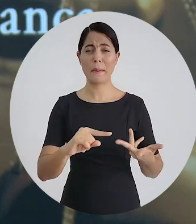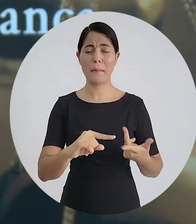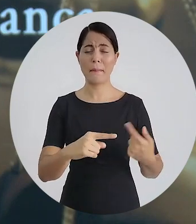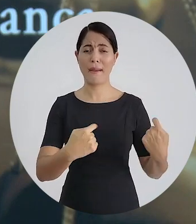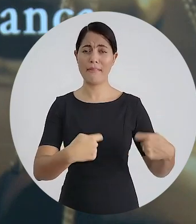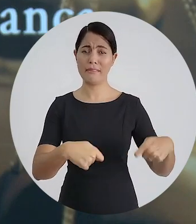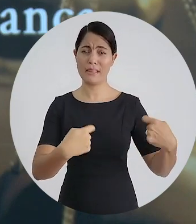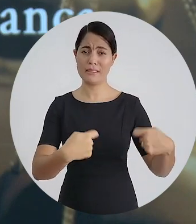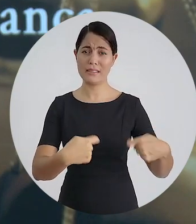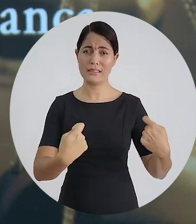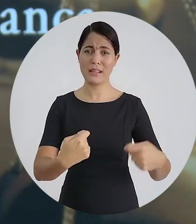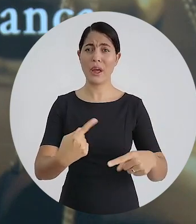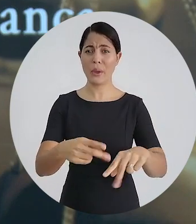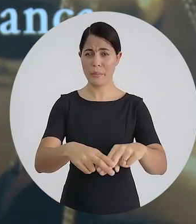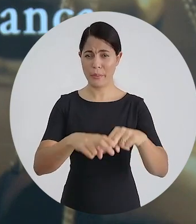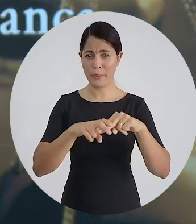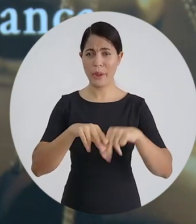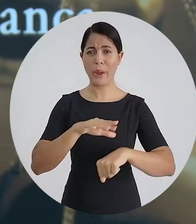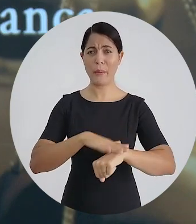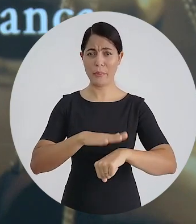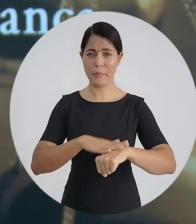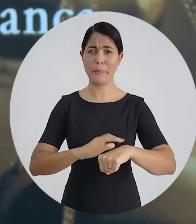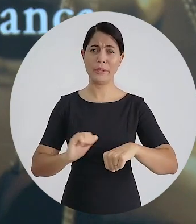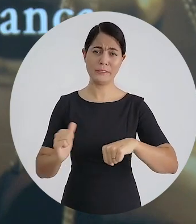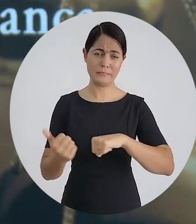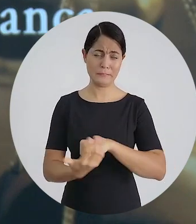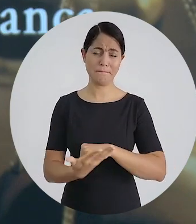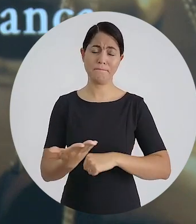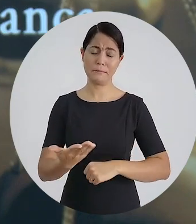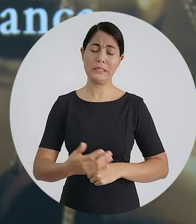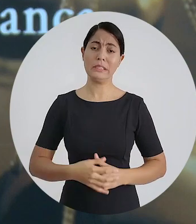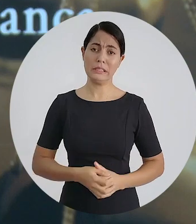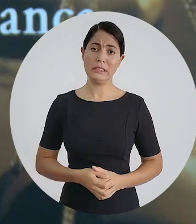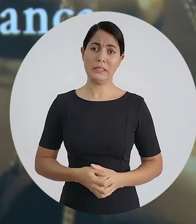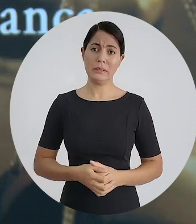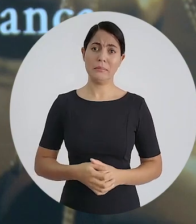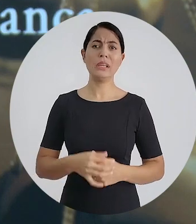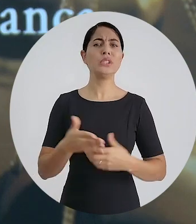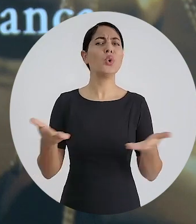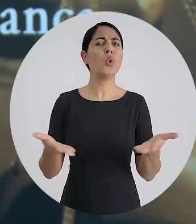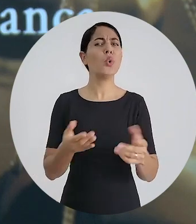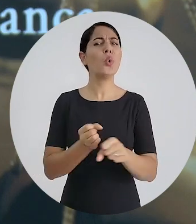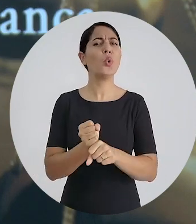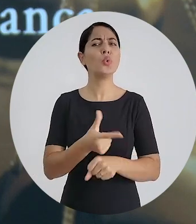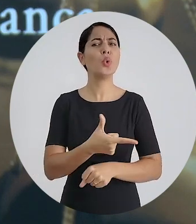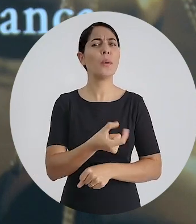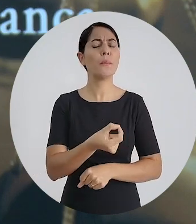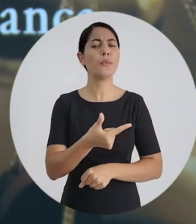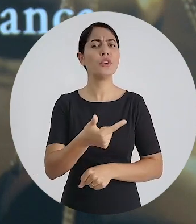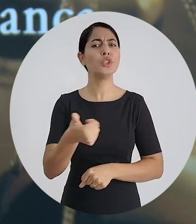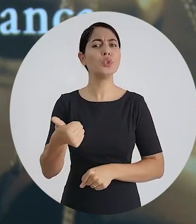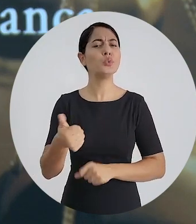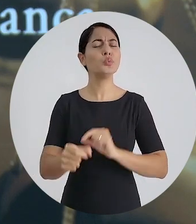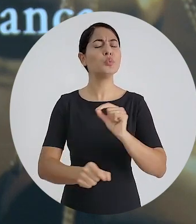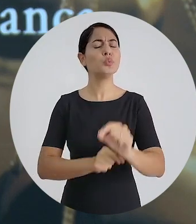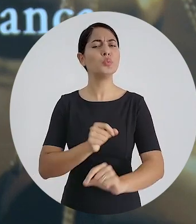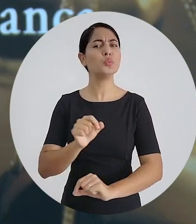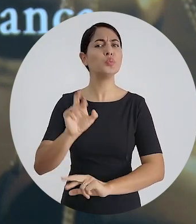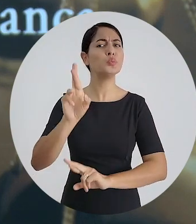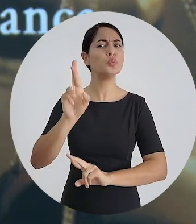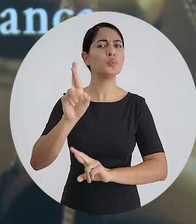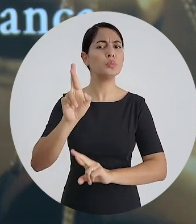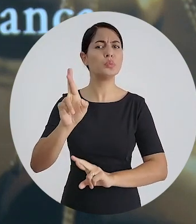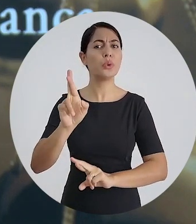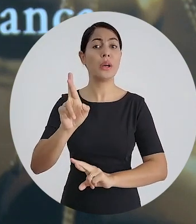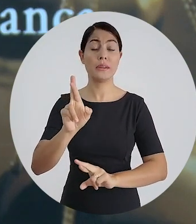de excepcionalidades, compreendendo o momento de exceção. E o que eu pretendo aqui para 2021 é,